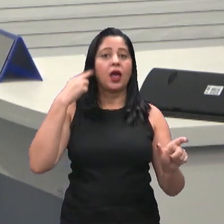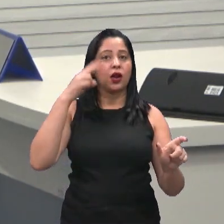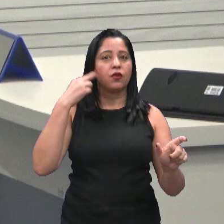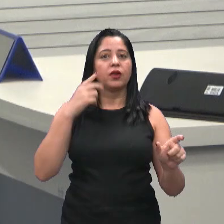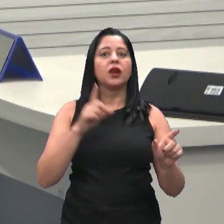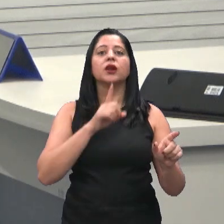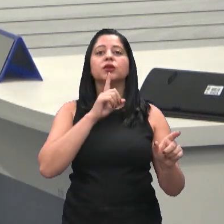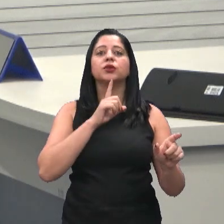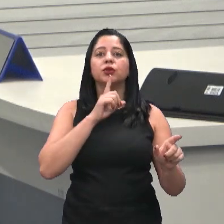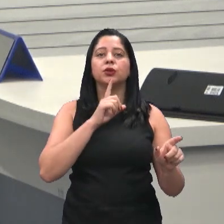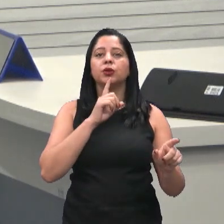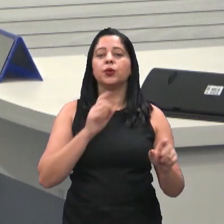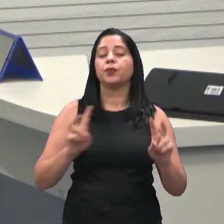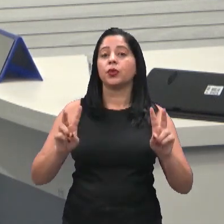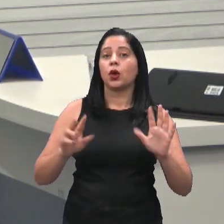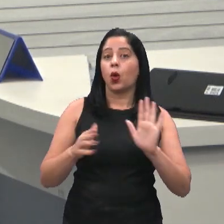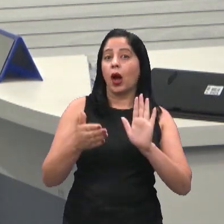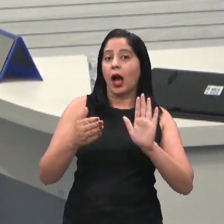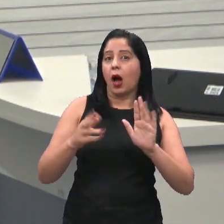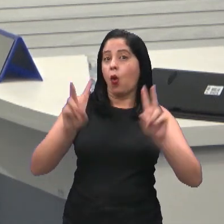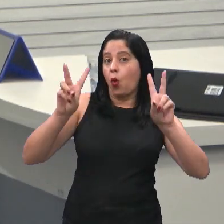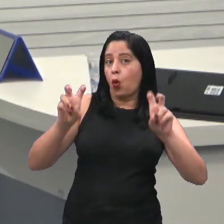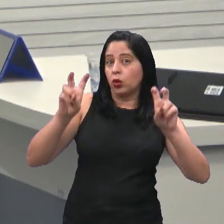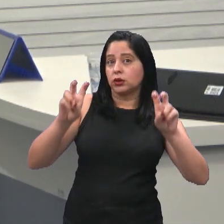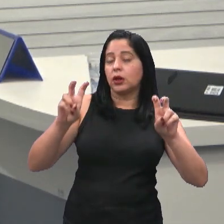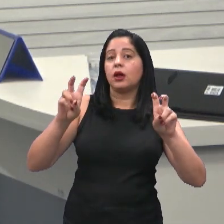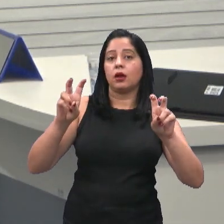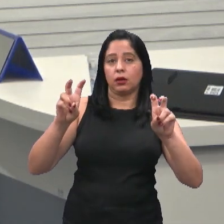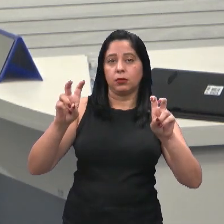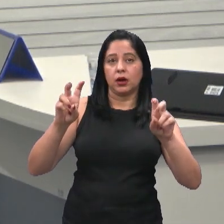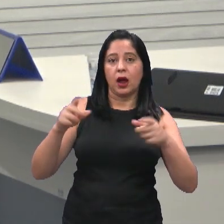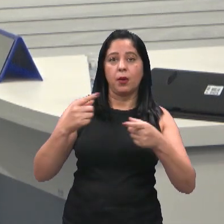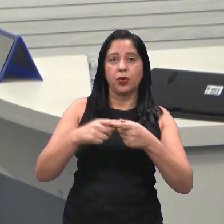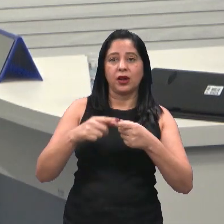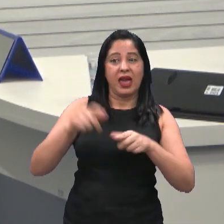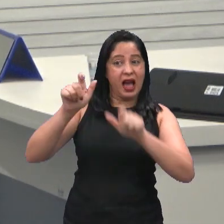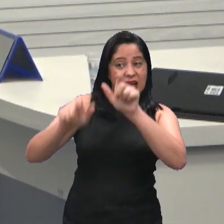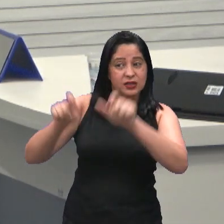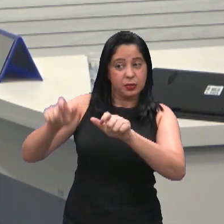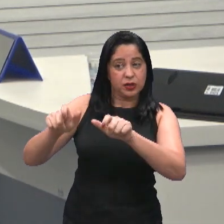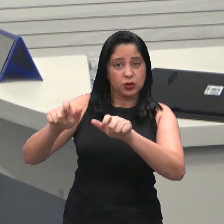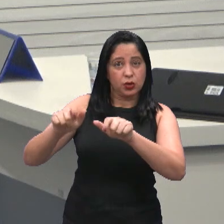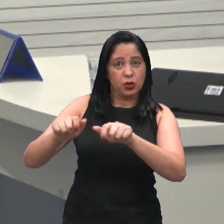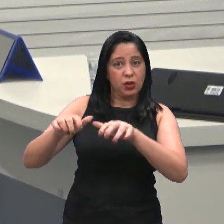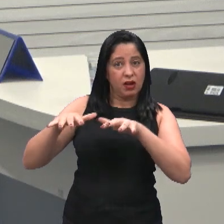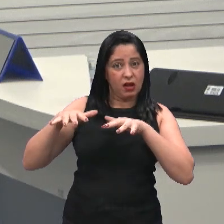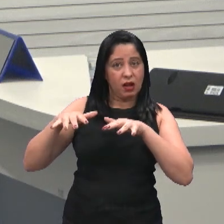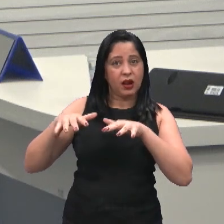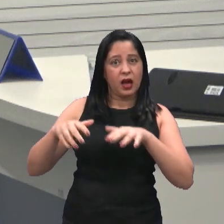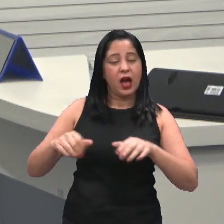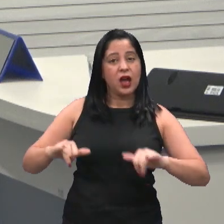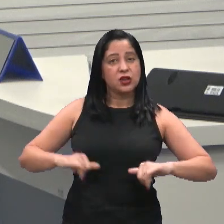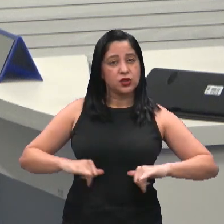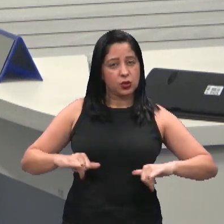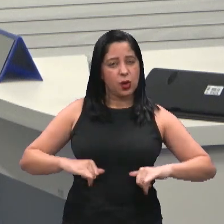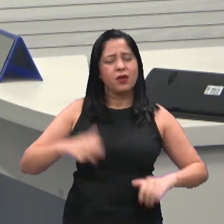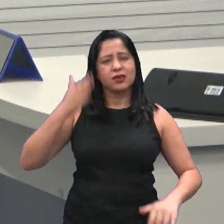pauta referente ao pessoal que está sofrendo. Parece até aquela espera que não termina nunca,